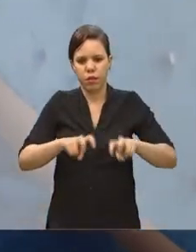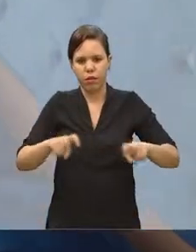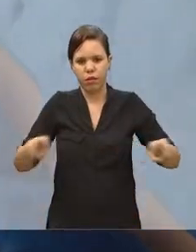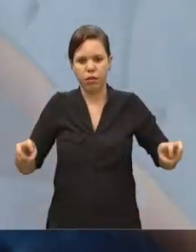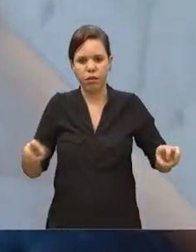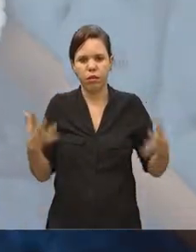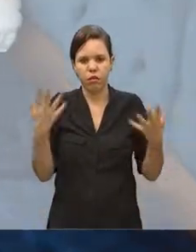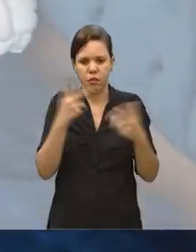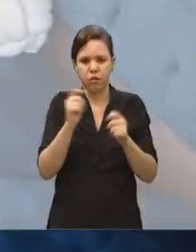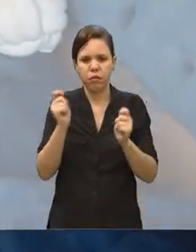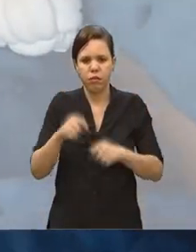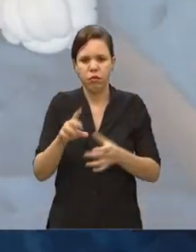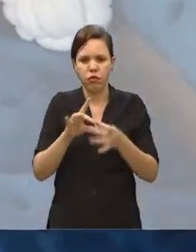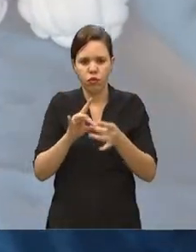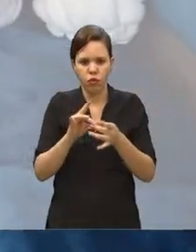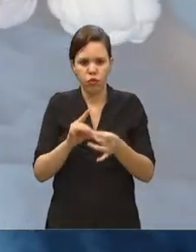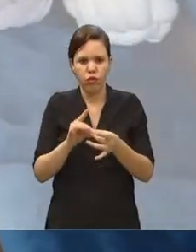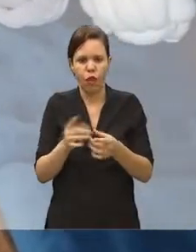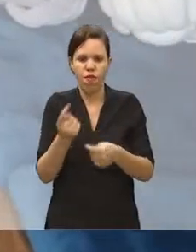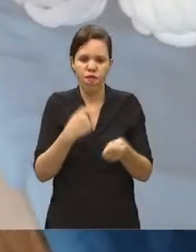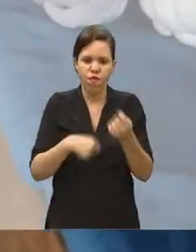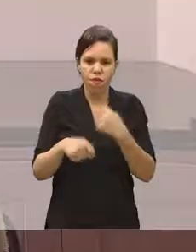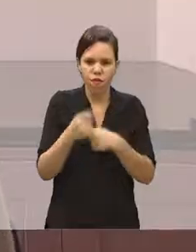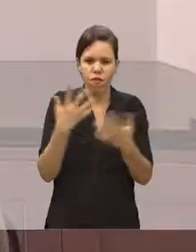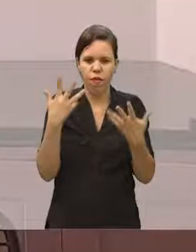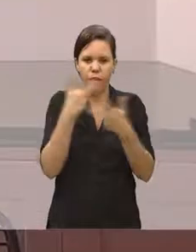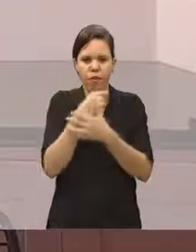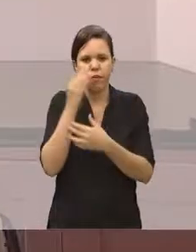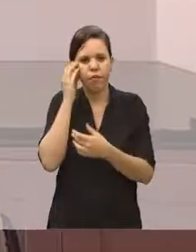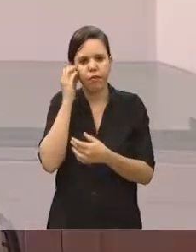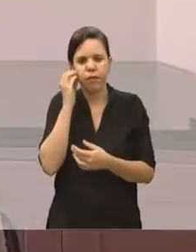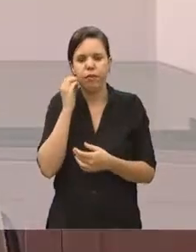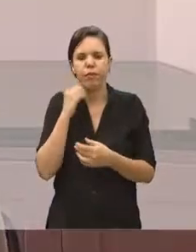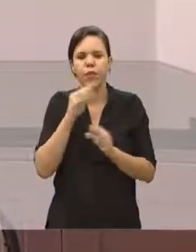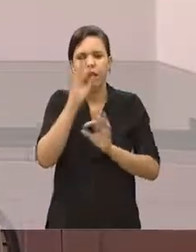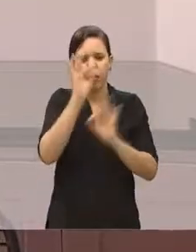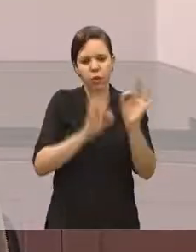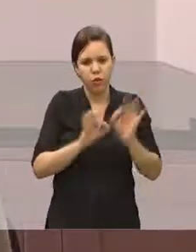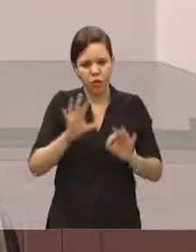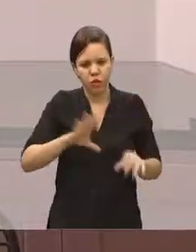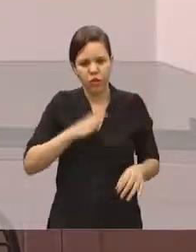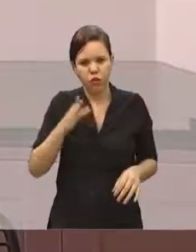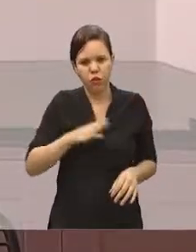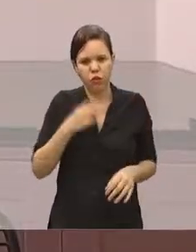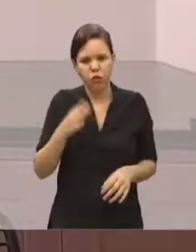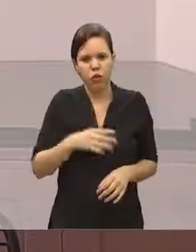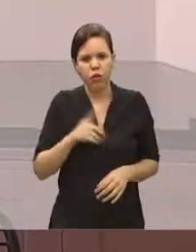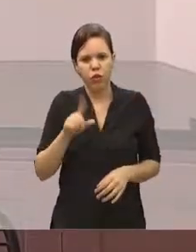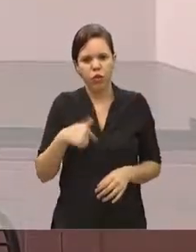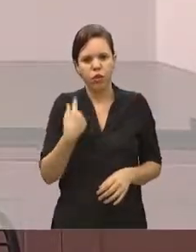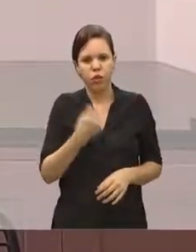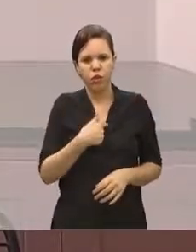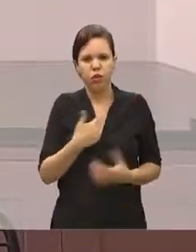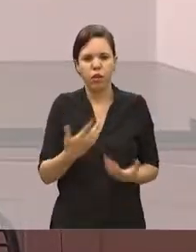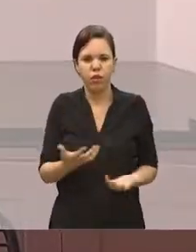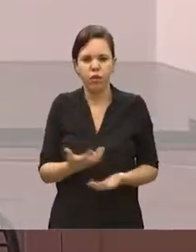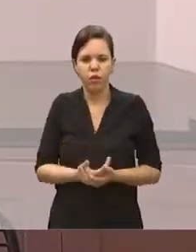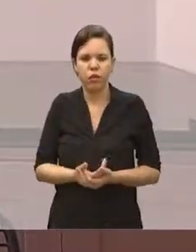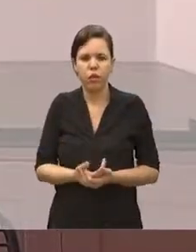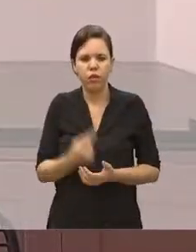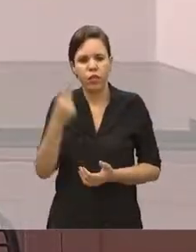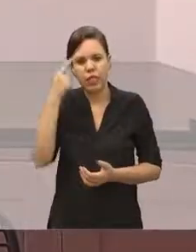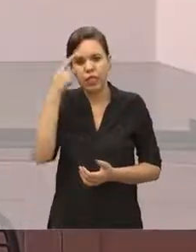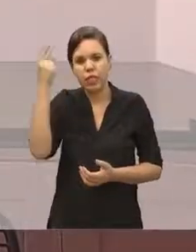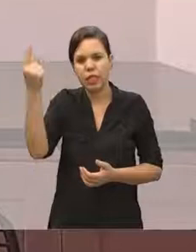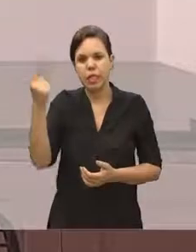não dá para unir economia e beleza? Foi um projeto bem ousado, que é exatamente isso que a nossa ideia é